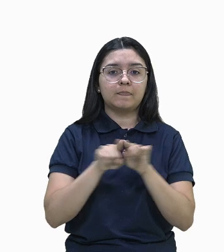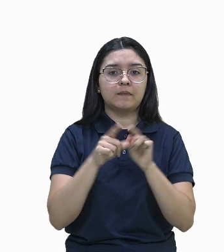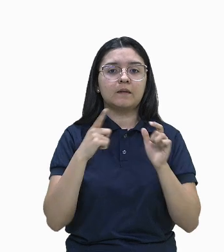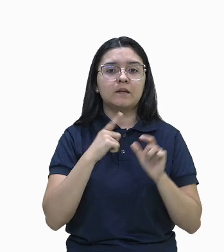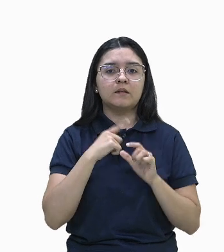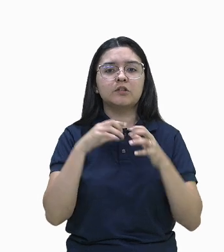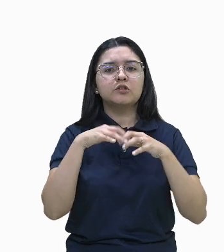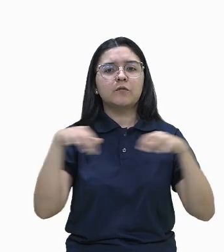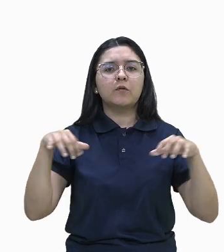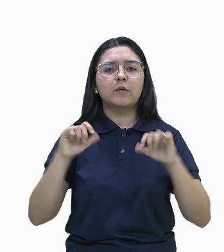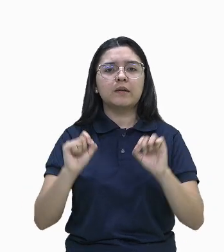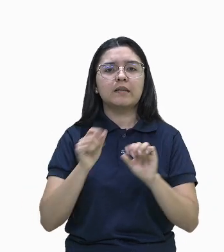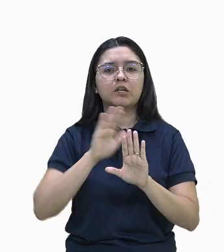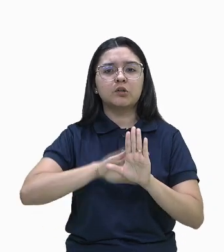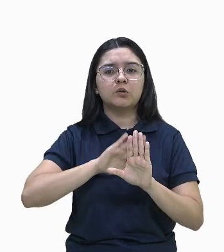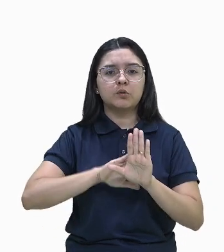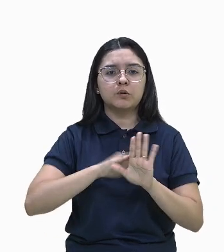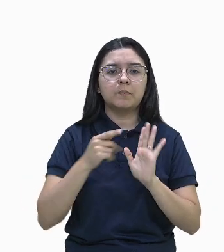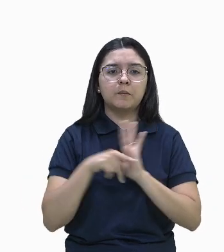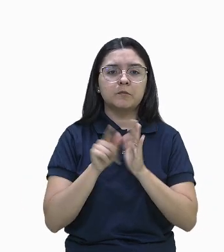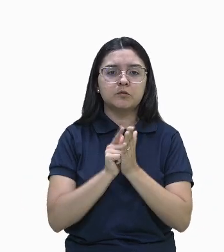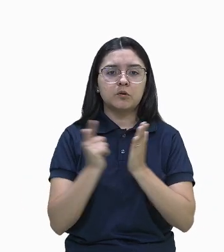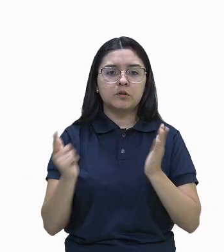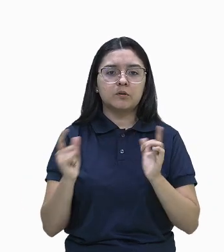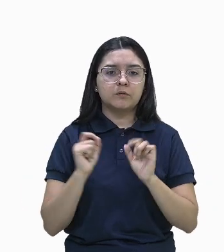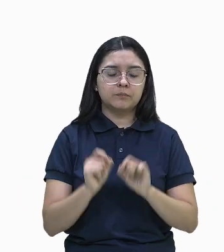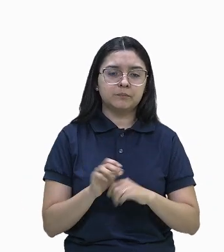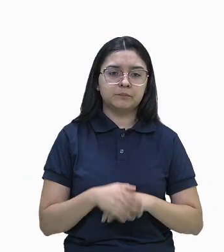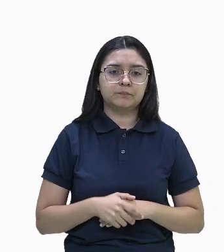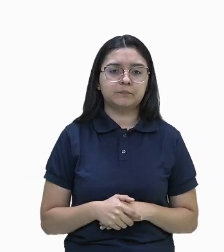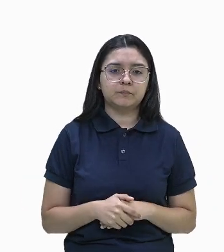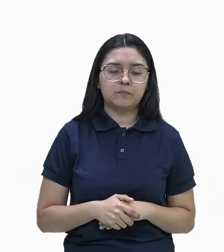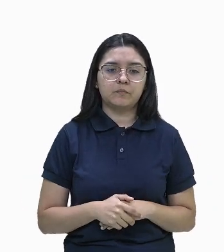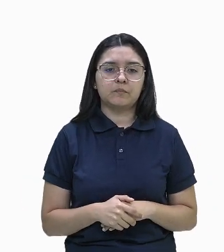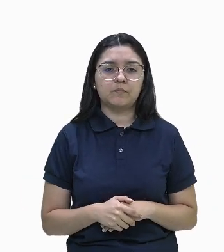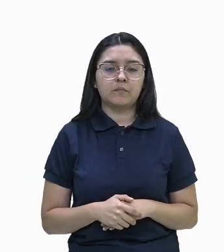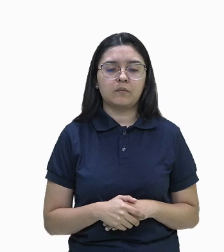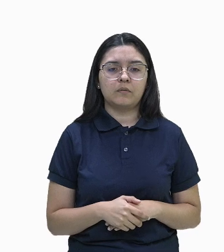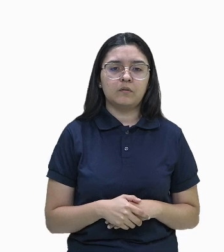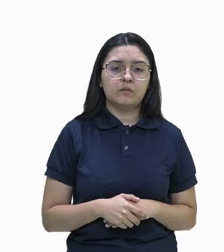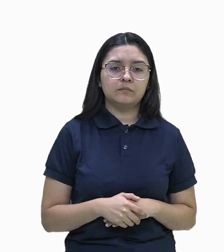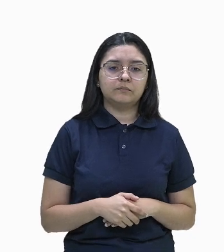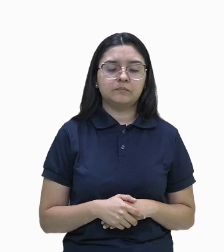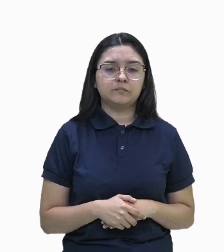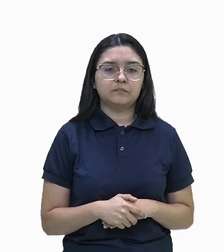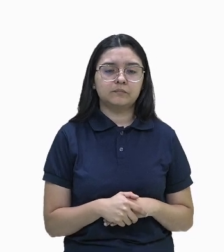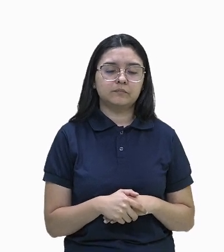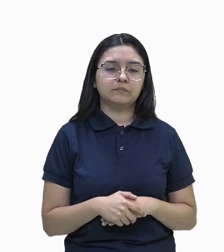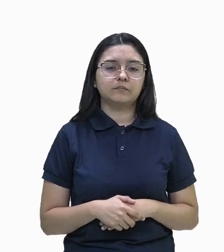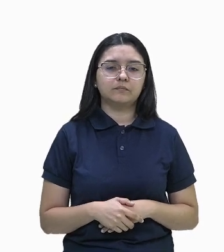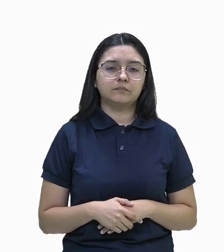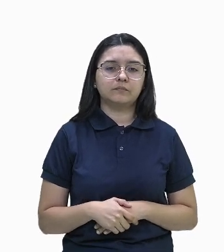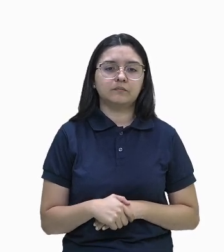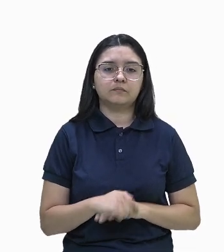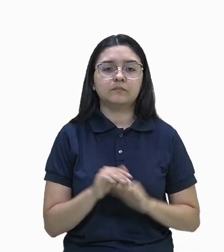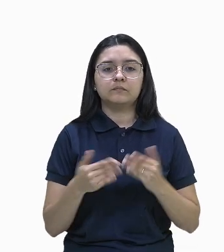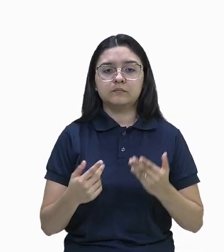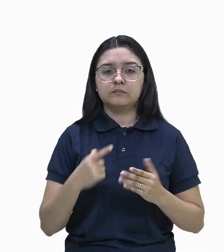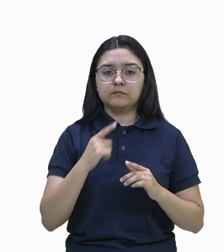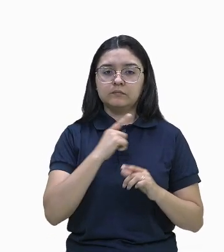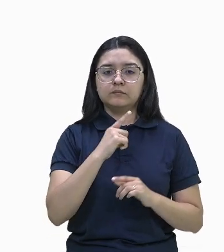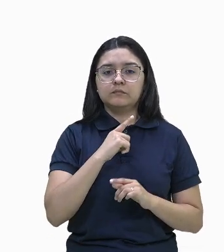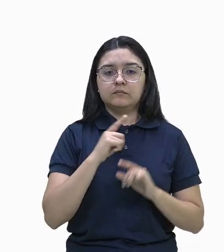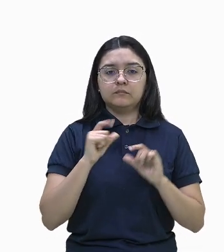desfigurando-a da ideologia do jornal em que ela se encontra. Da leitura